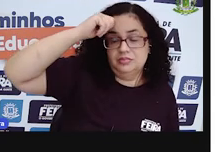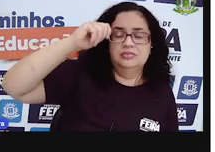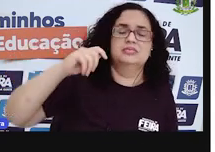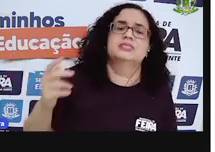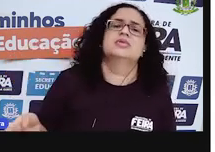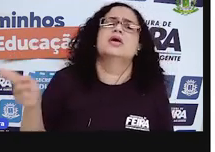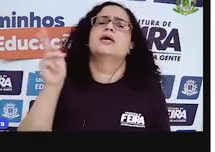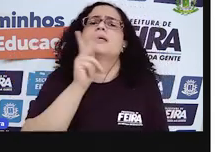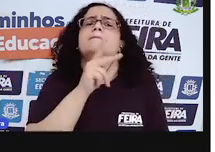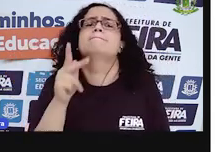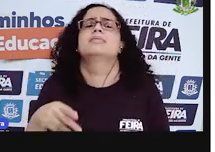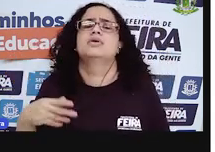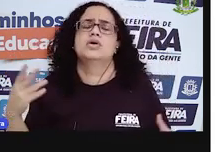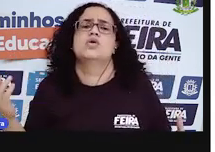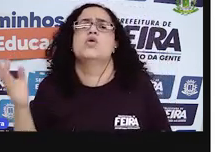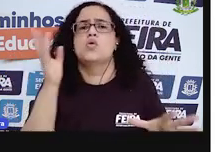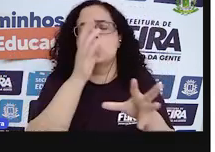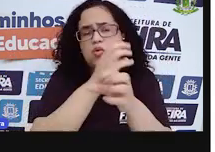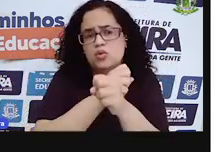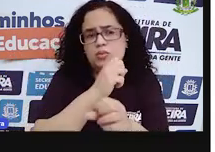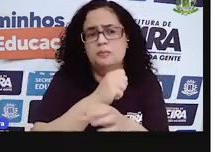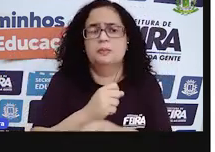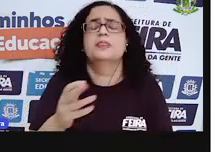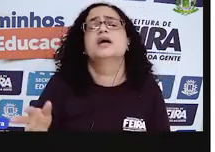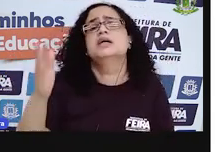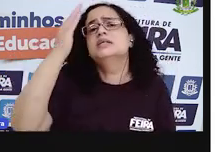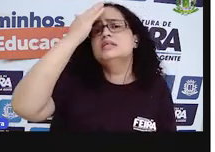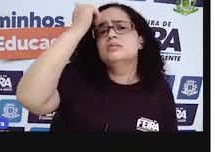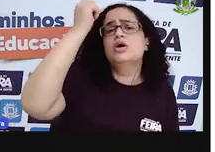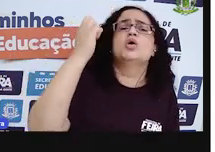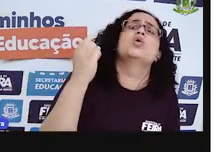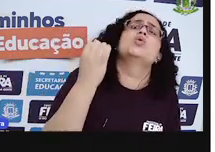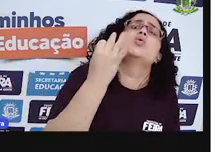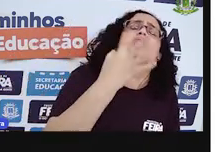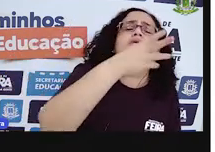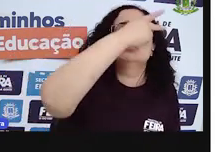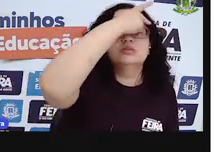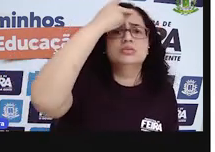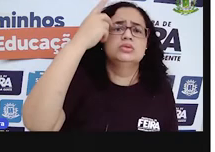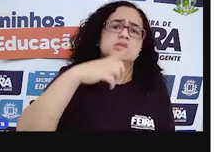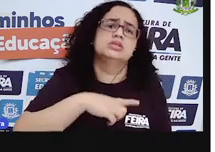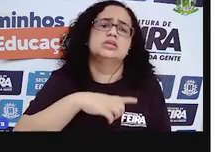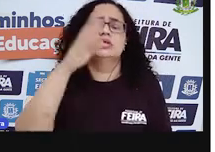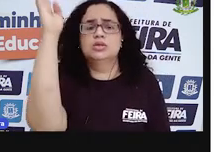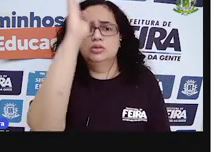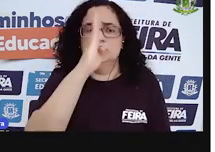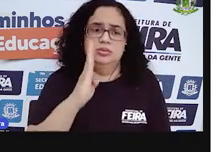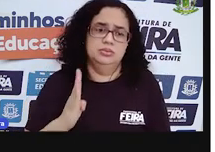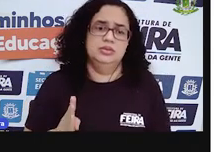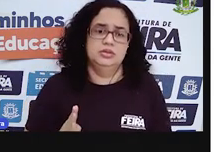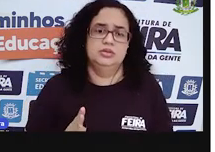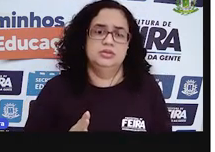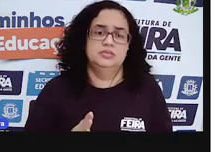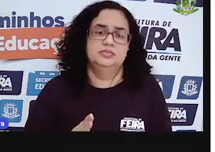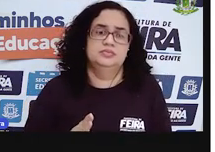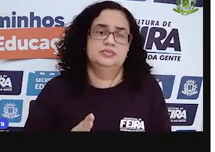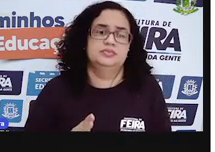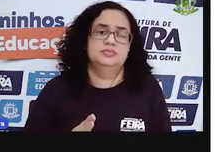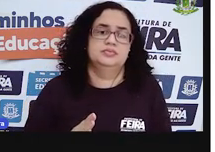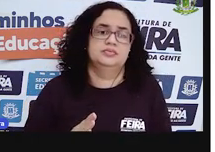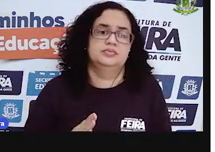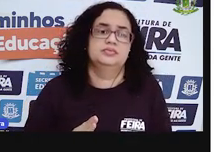tá Professor mas para eu calcular essa porcentagem eu tenho que saber quantas pessoas tem no Brasil beleza tá aqui